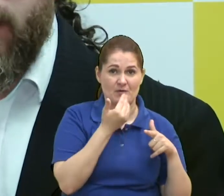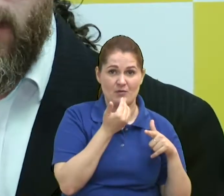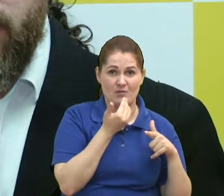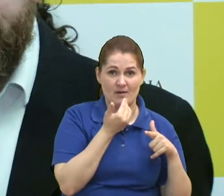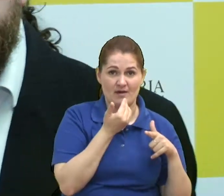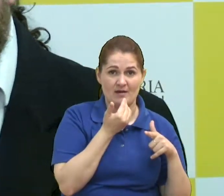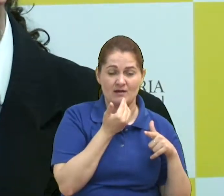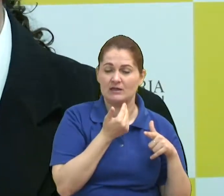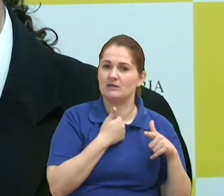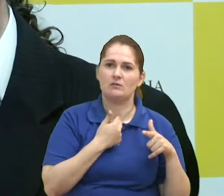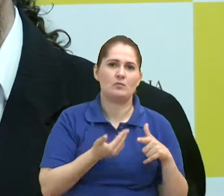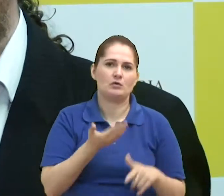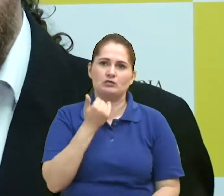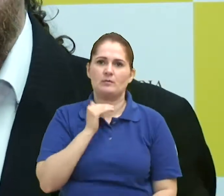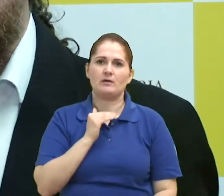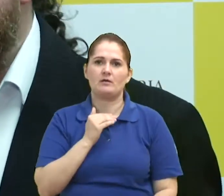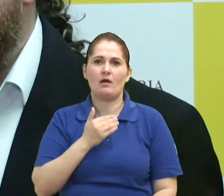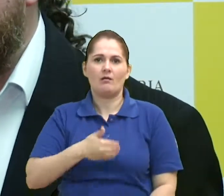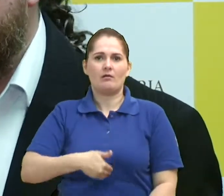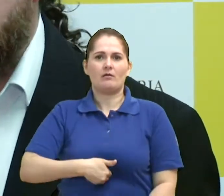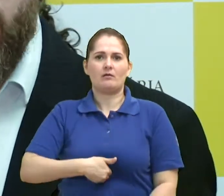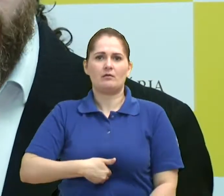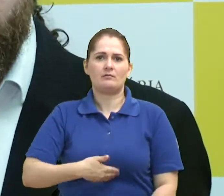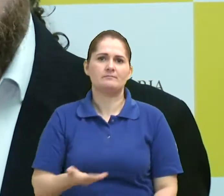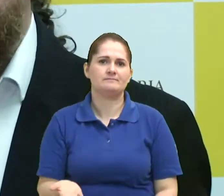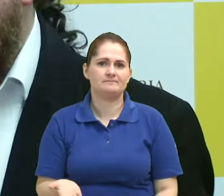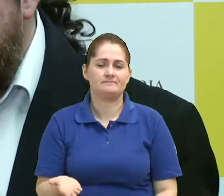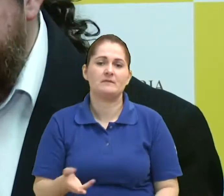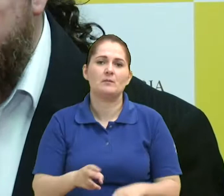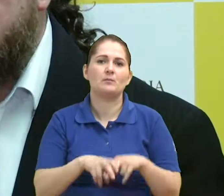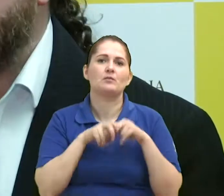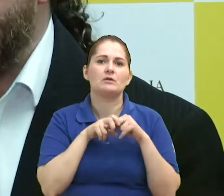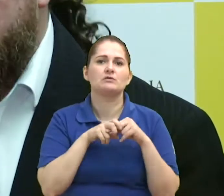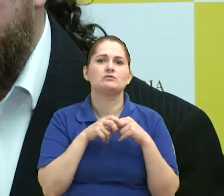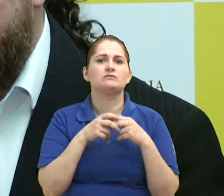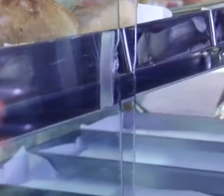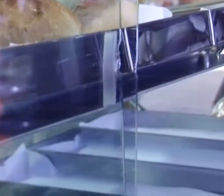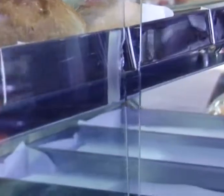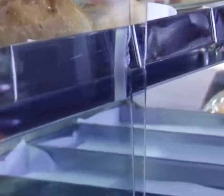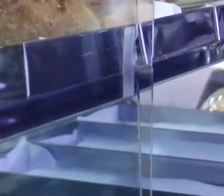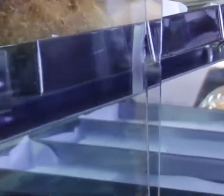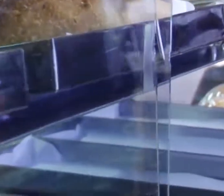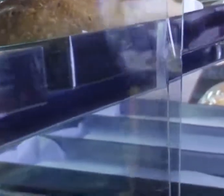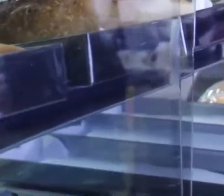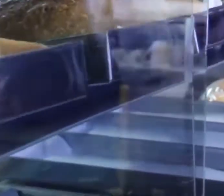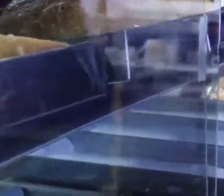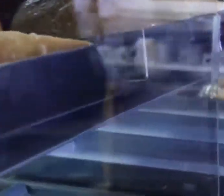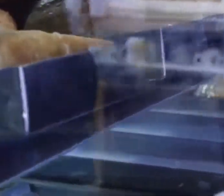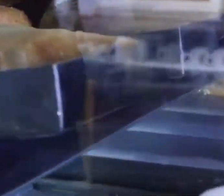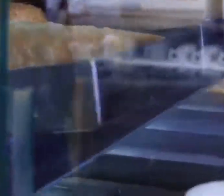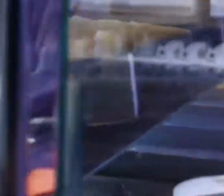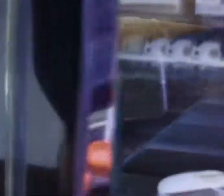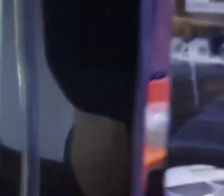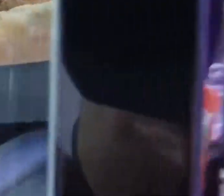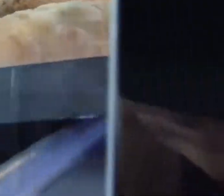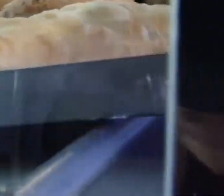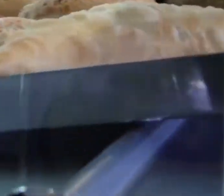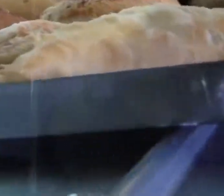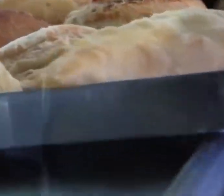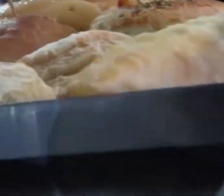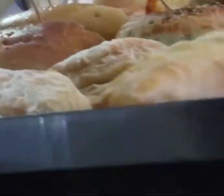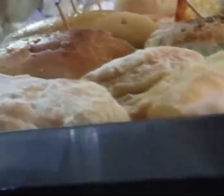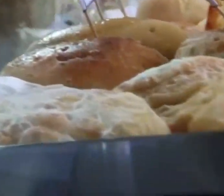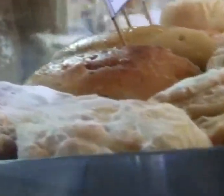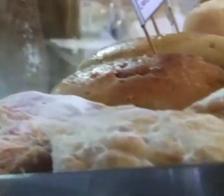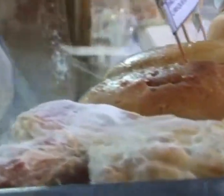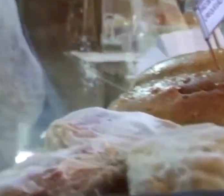na minha opinião, e vamos torcer aí para que o Executivo aproveite essa proposta. Quem é intolerante à lactose não